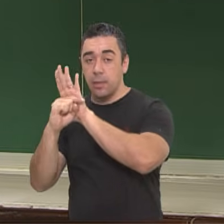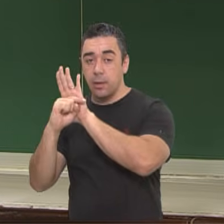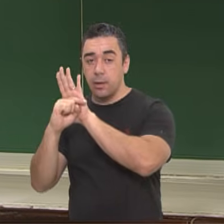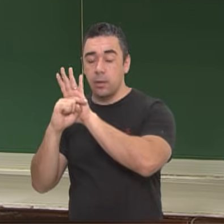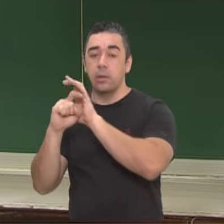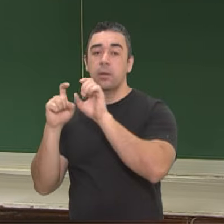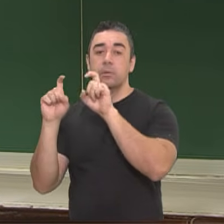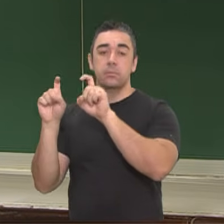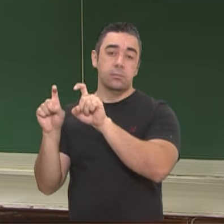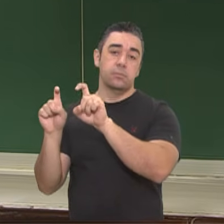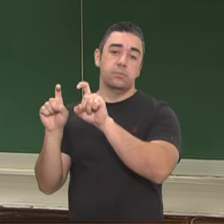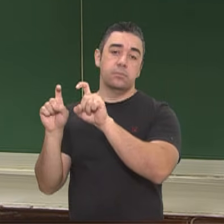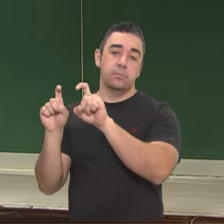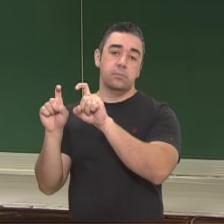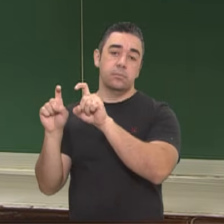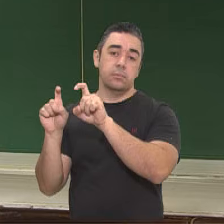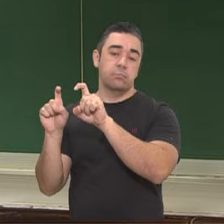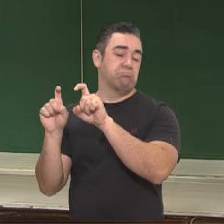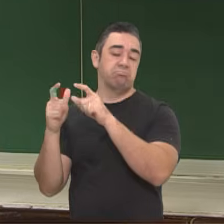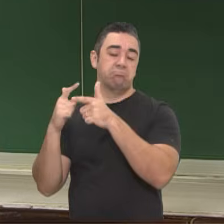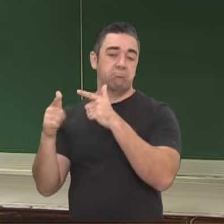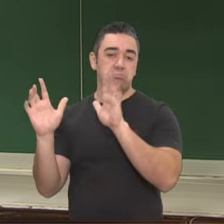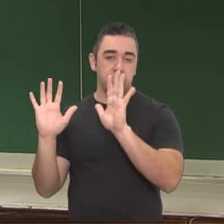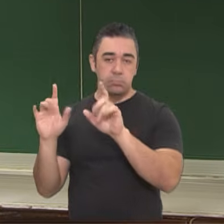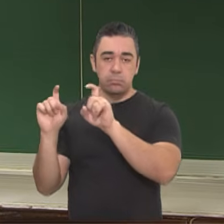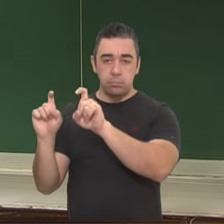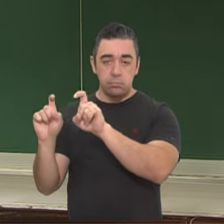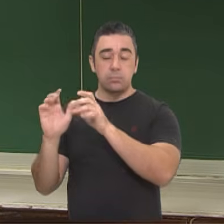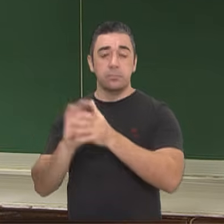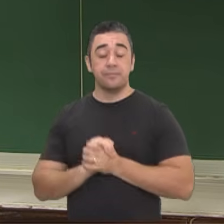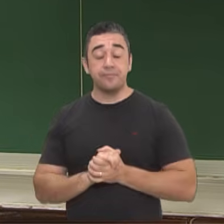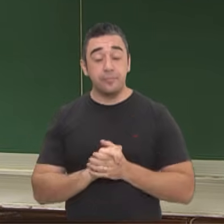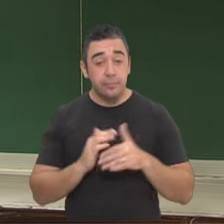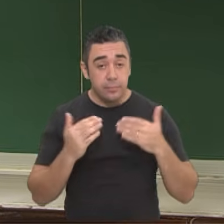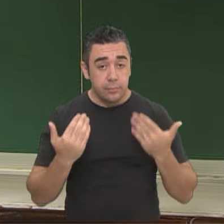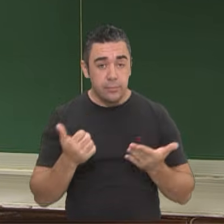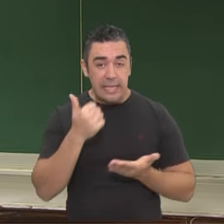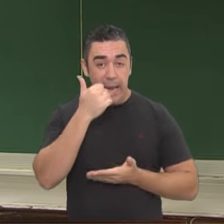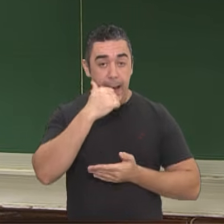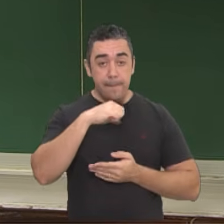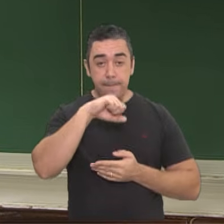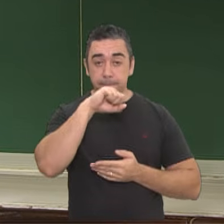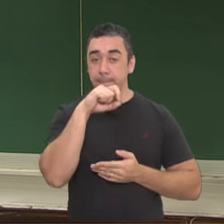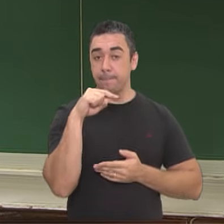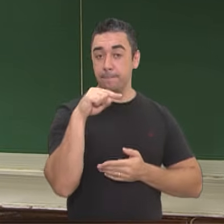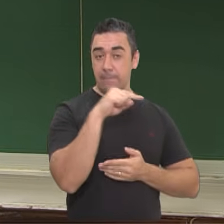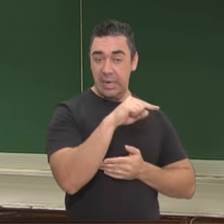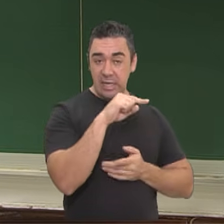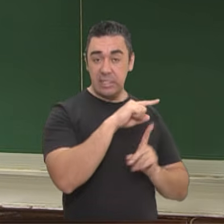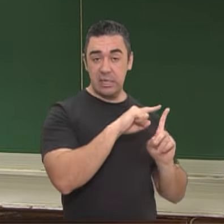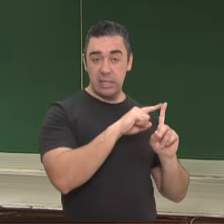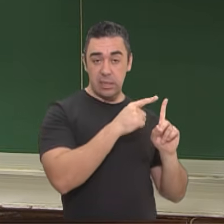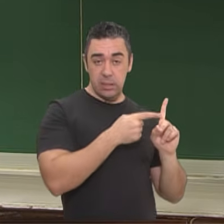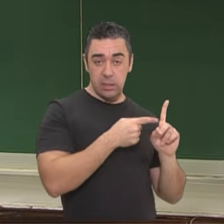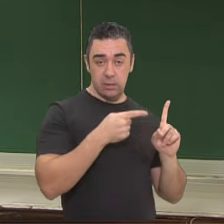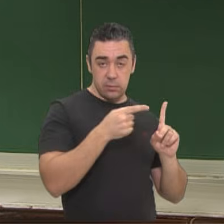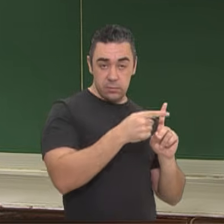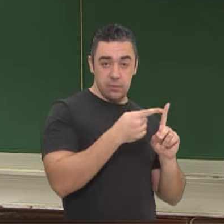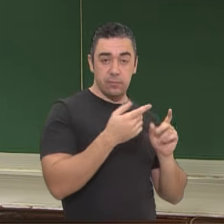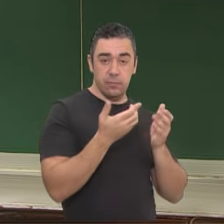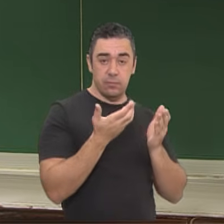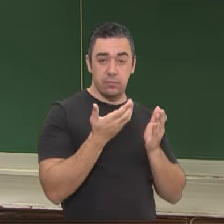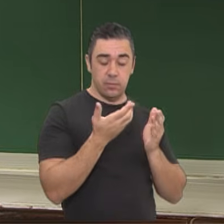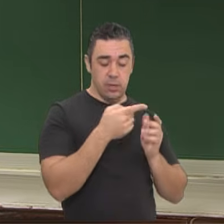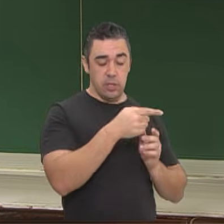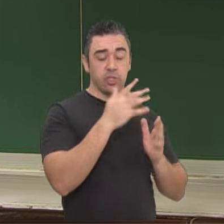ser RH negativo, tem que ser Rzinho, Rzinho. A mãe que vai servir de barriga de aluguel está dizendo